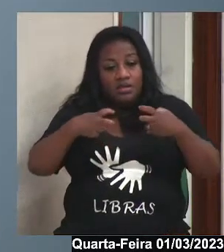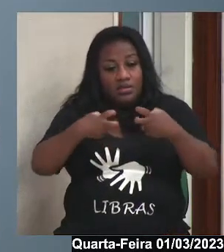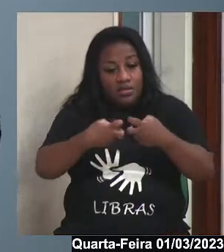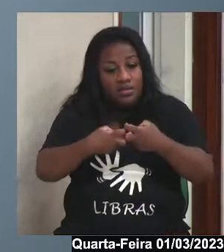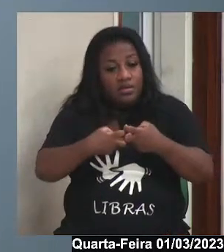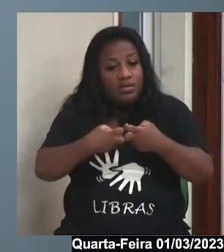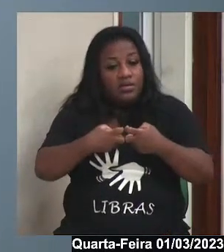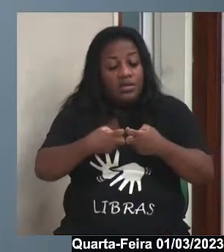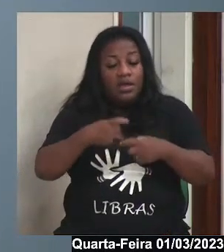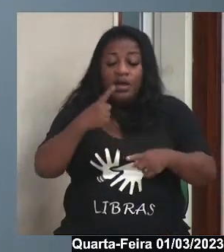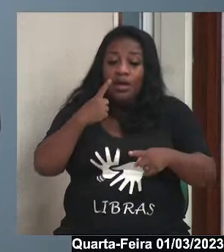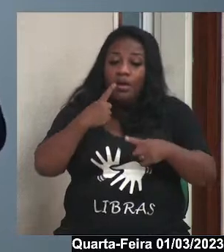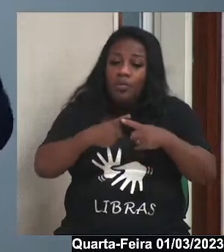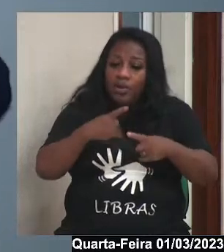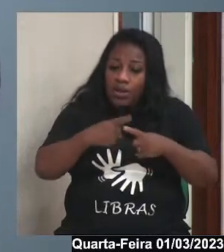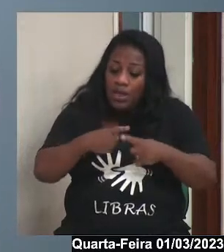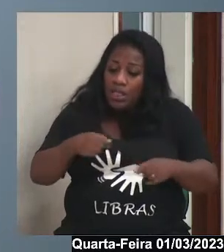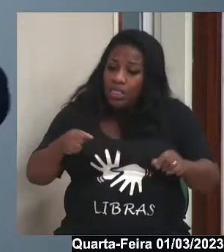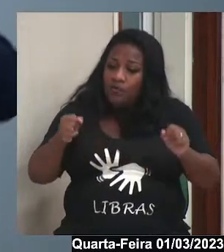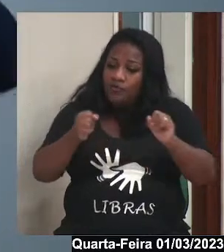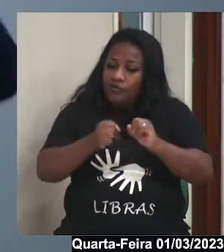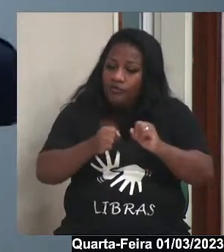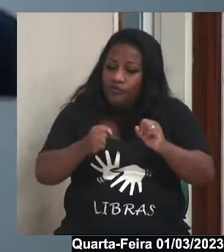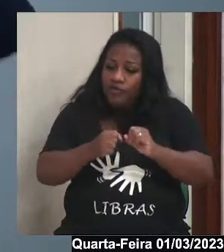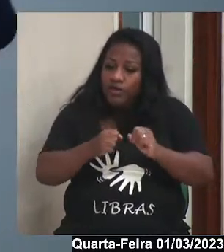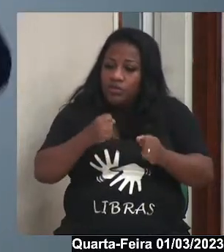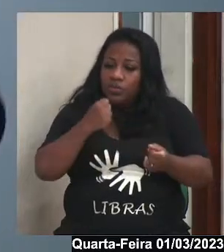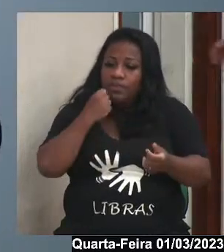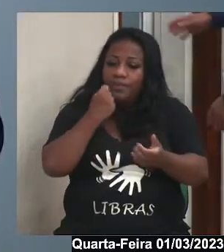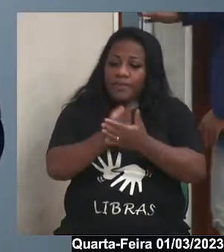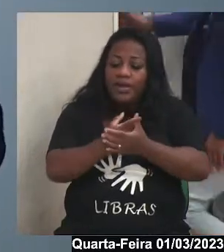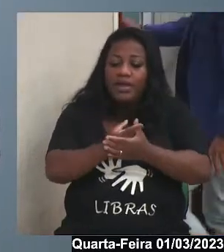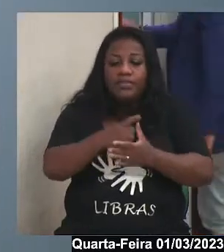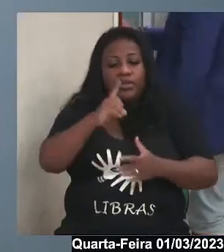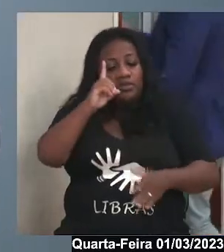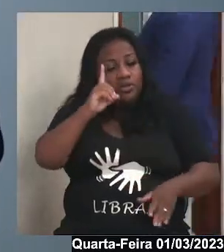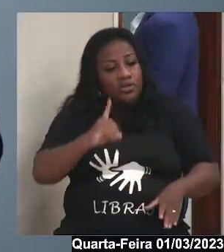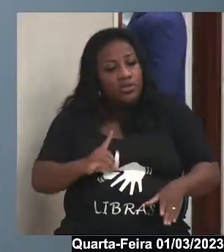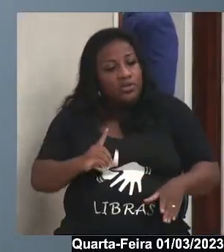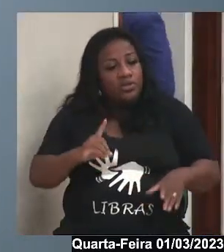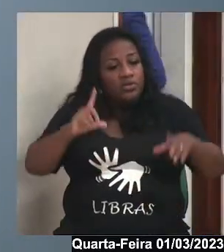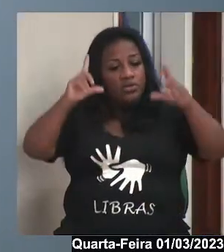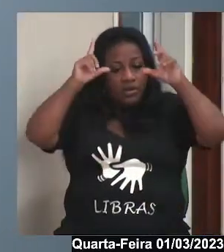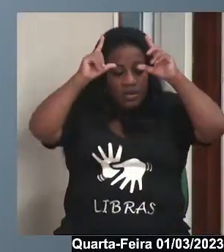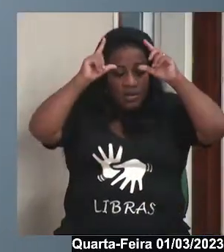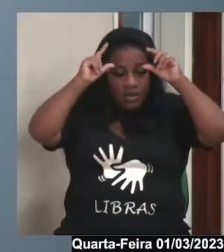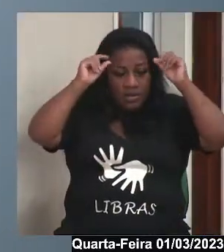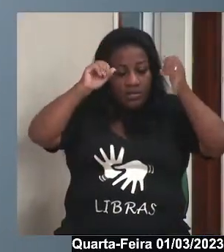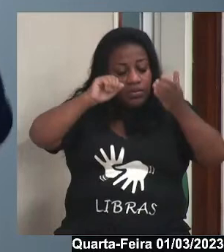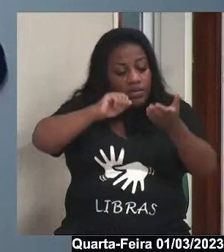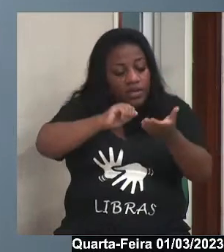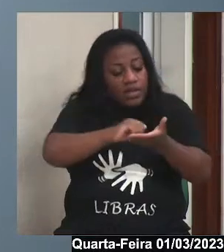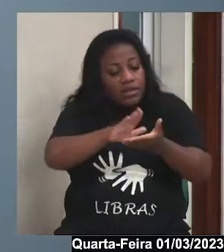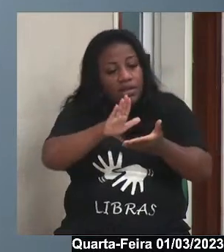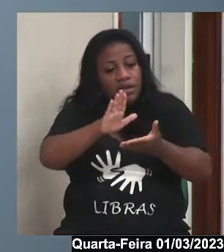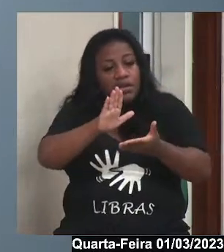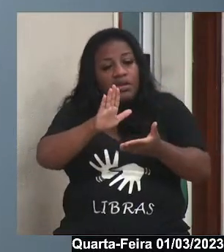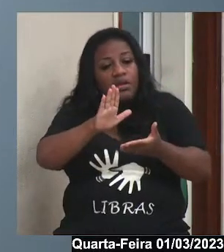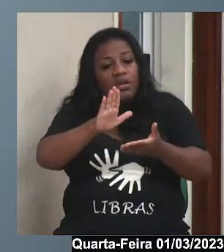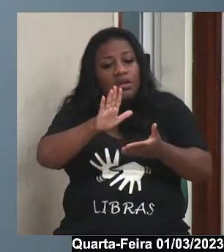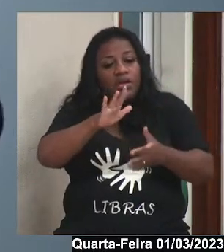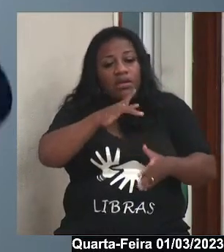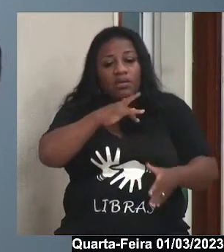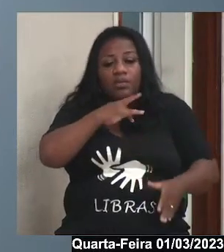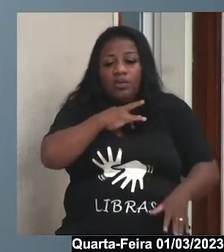devido, por que, que não foi feito o pagamento de todos os direitos dos profissionais que foram demitidos, que não receberam